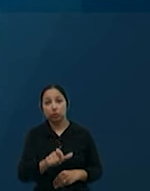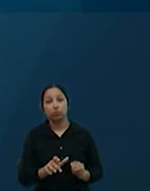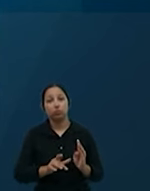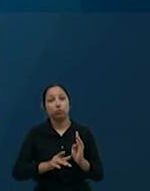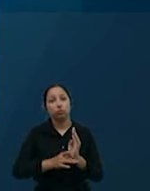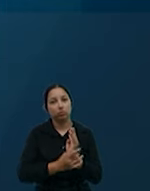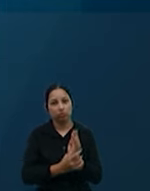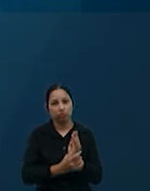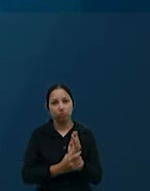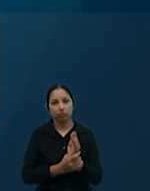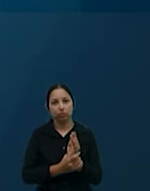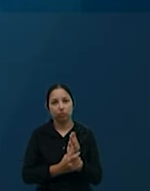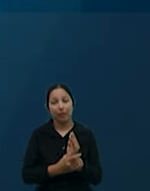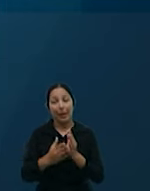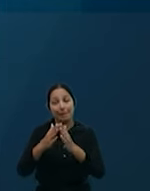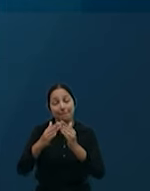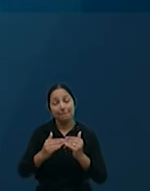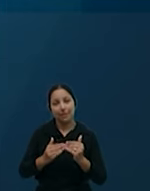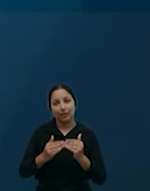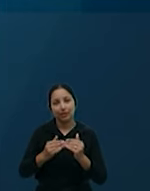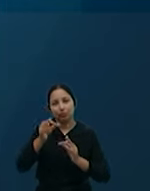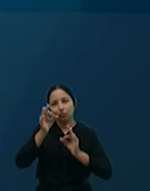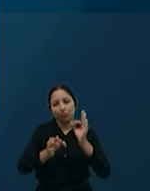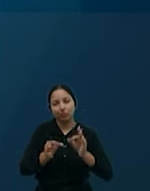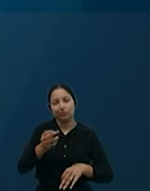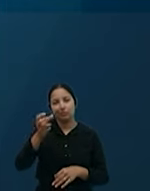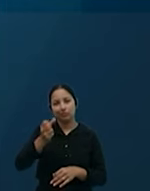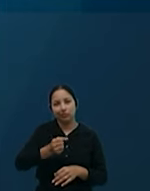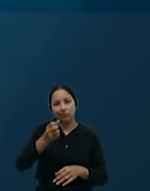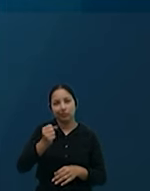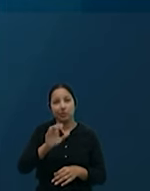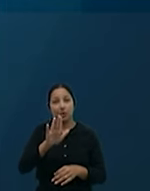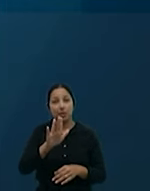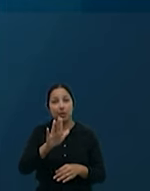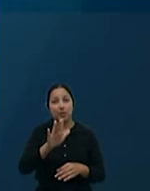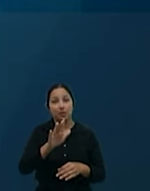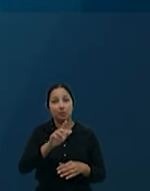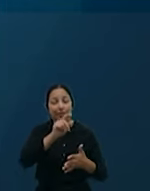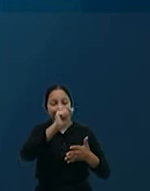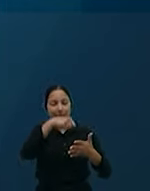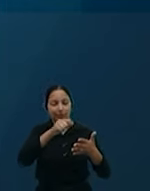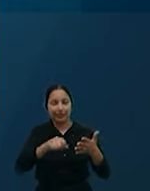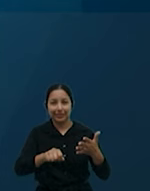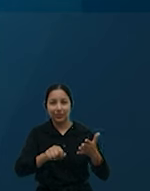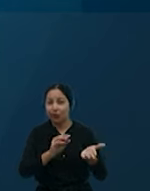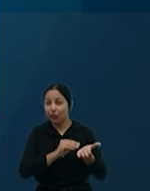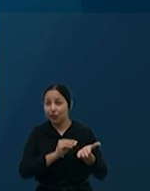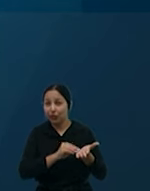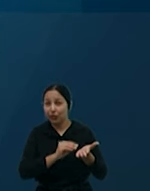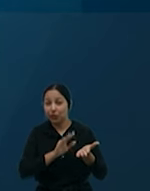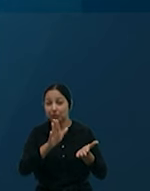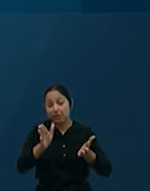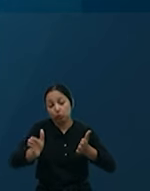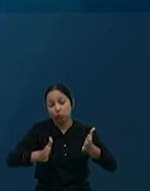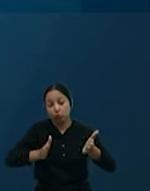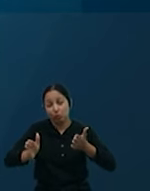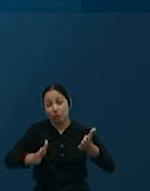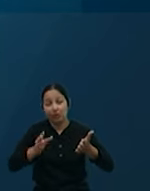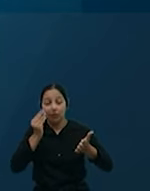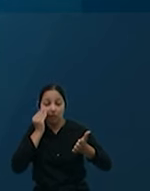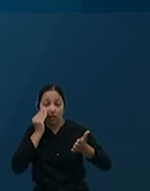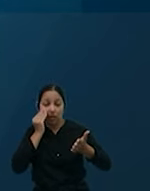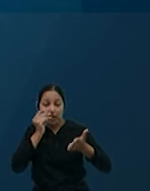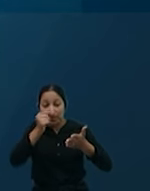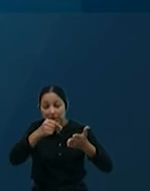judicial um benefício que ele ainda não implementou os requisitos, mas vai implementar no curso do processo judicial, seria